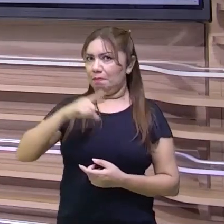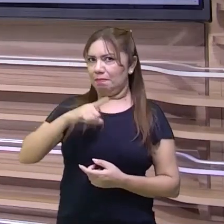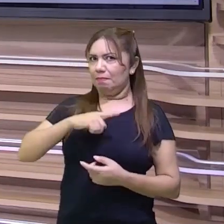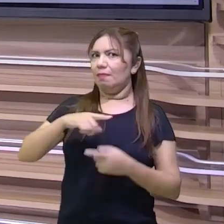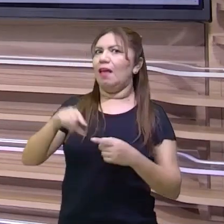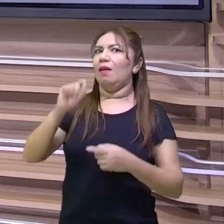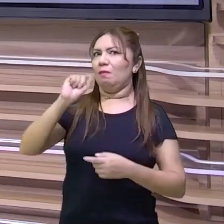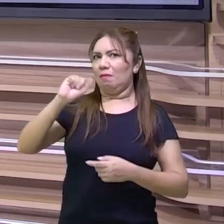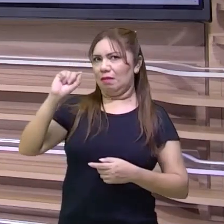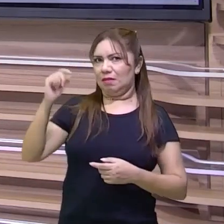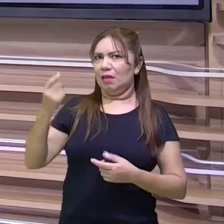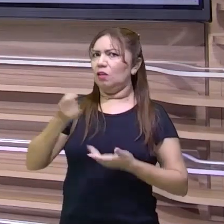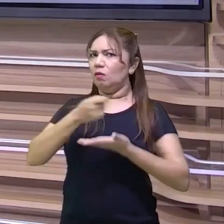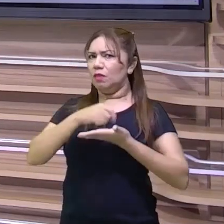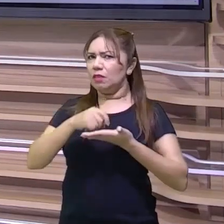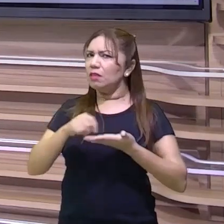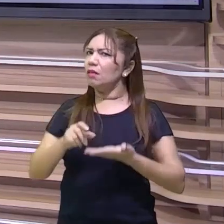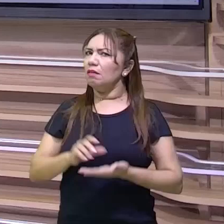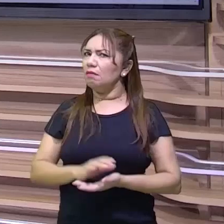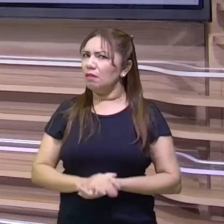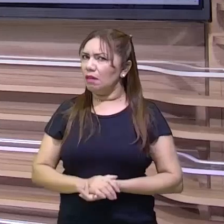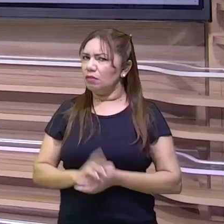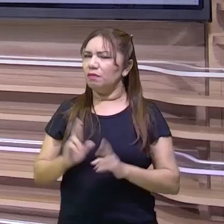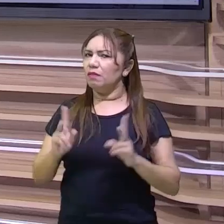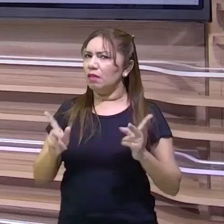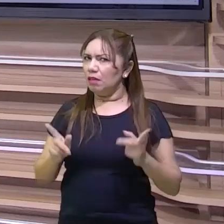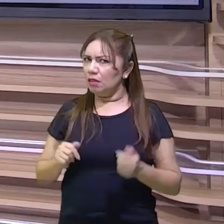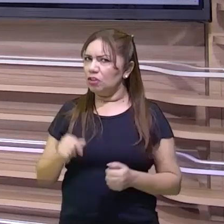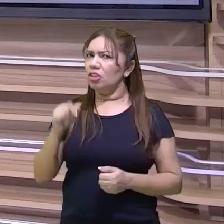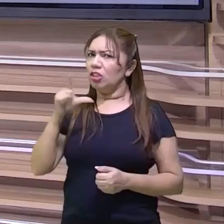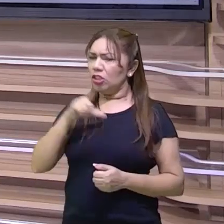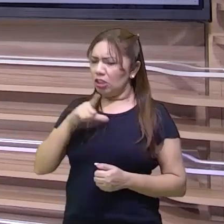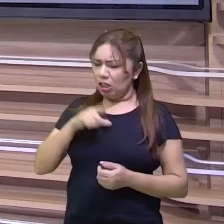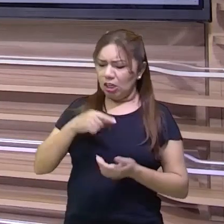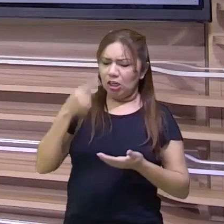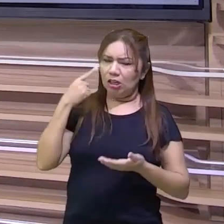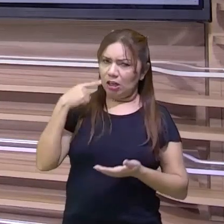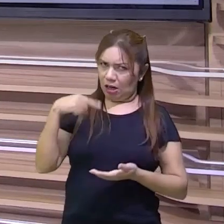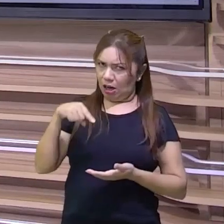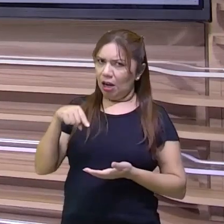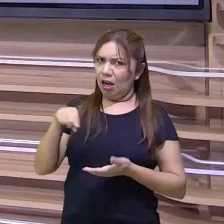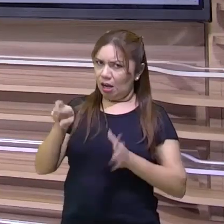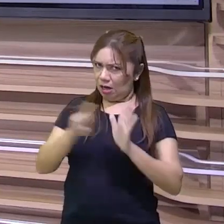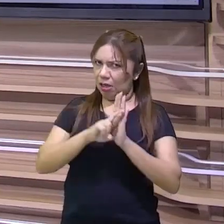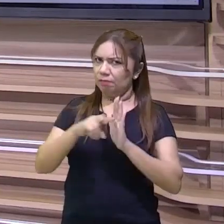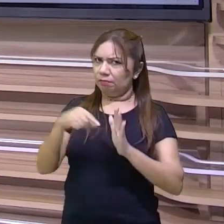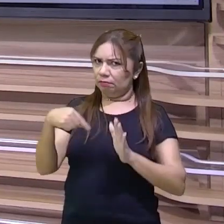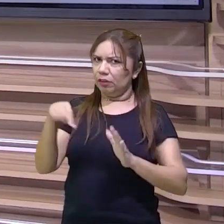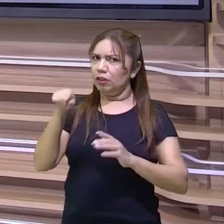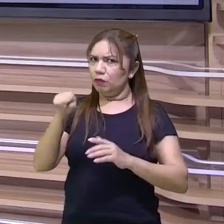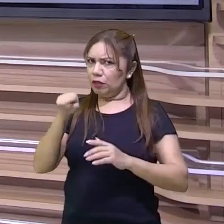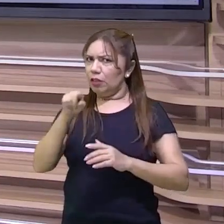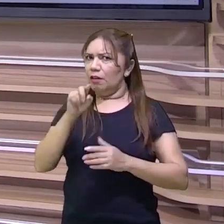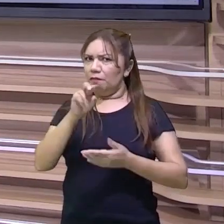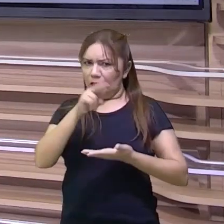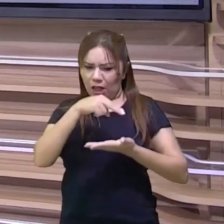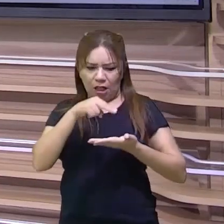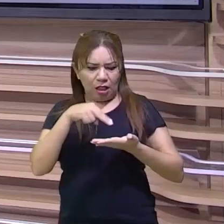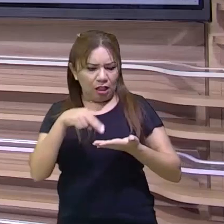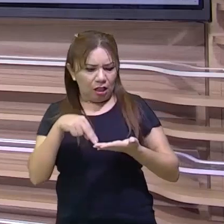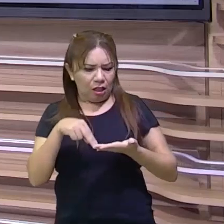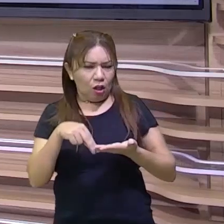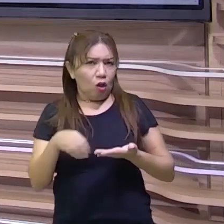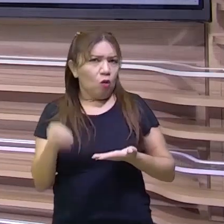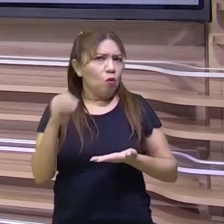é diferente. Eu não tenho, ela está lá, ela está posta. Se alguém vai ler sem o